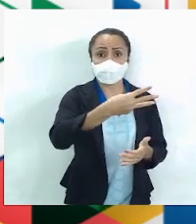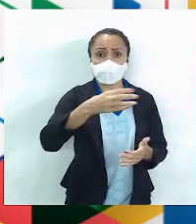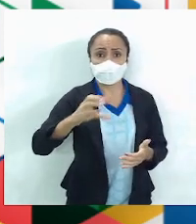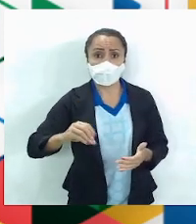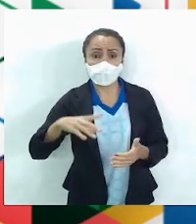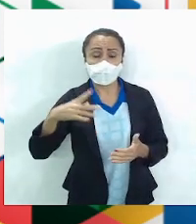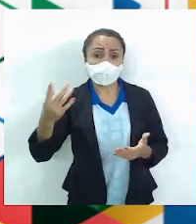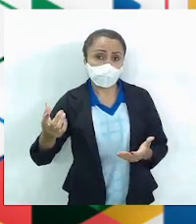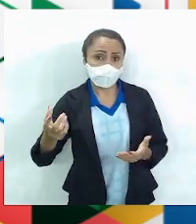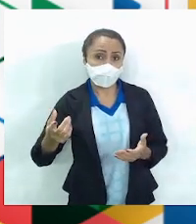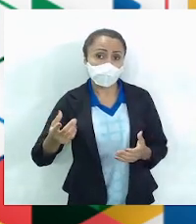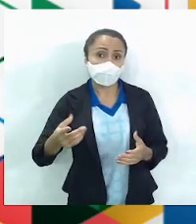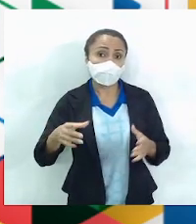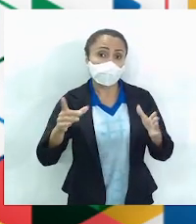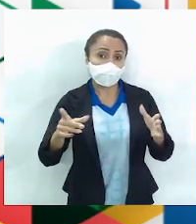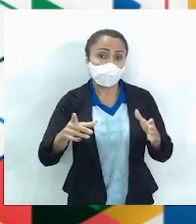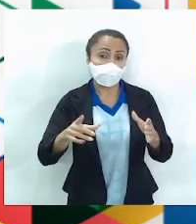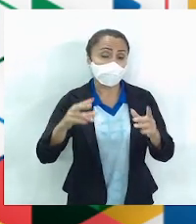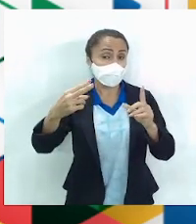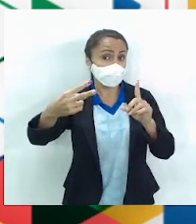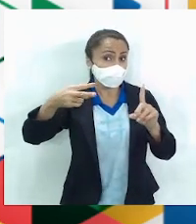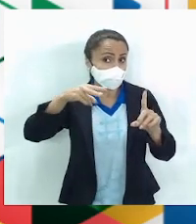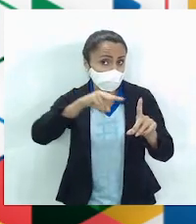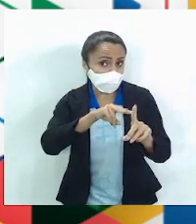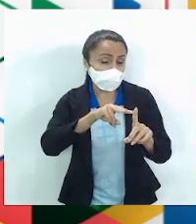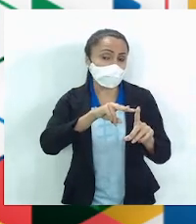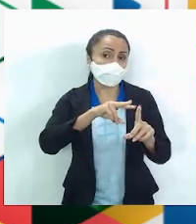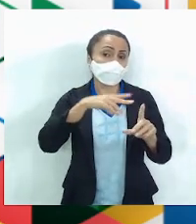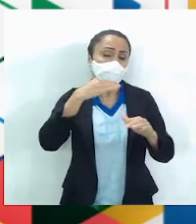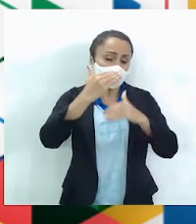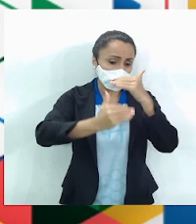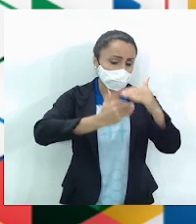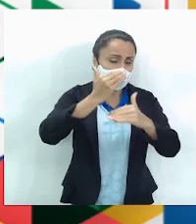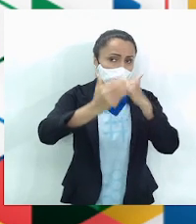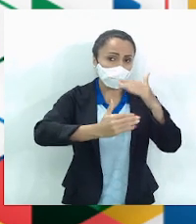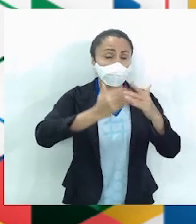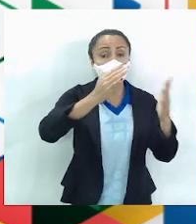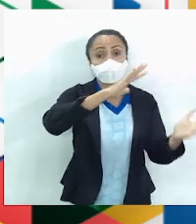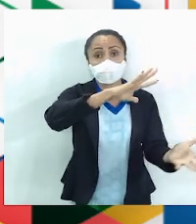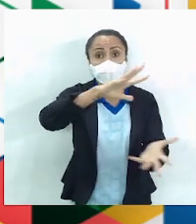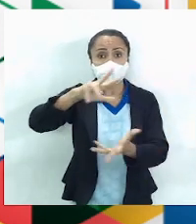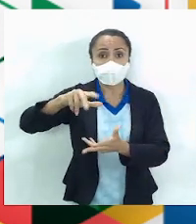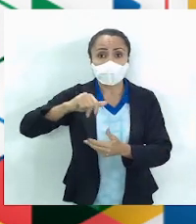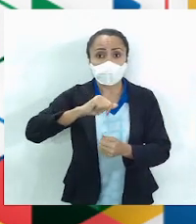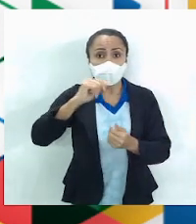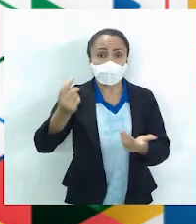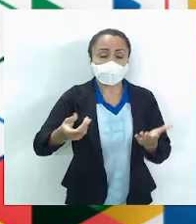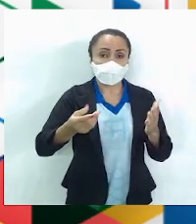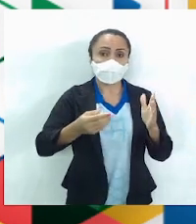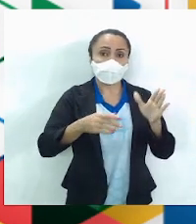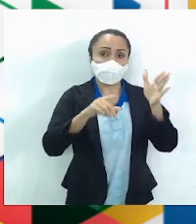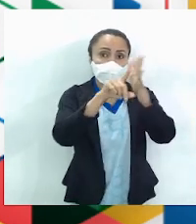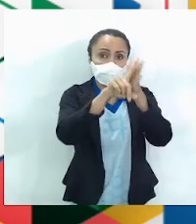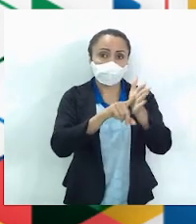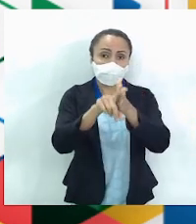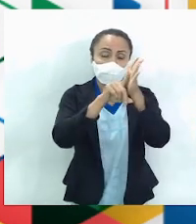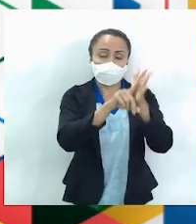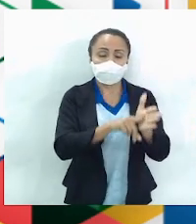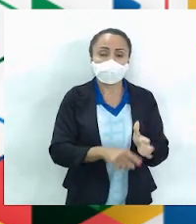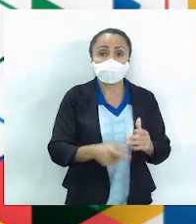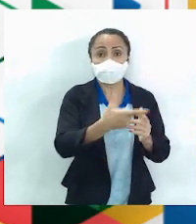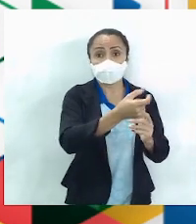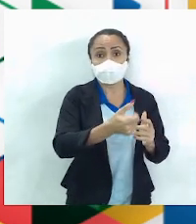o Estatuto Perspectivas sobre o Desenvolvimento Mundial de dados de 2010.